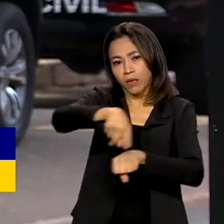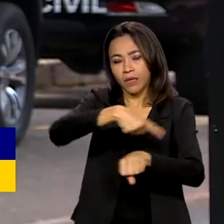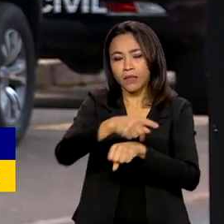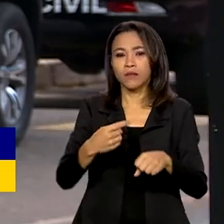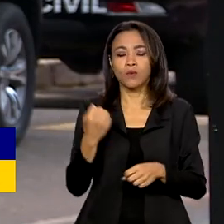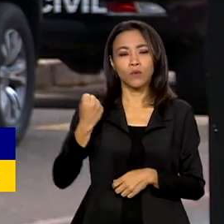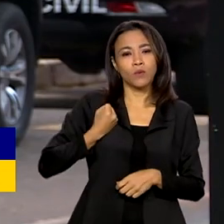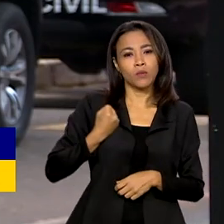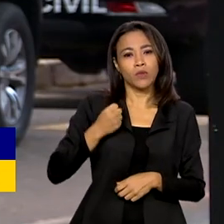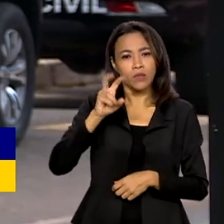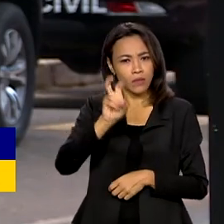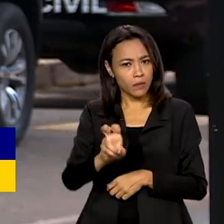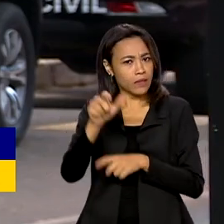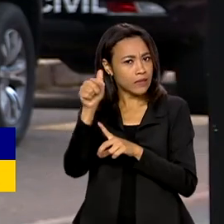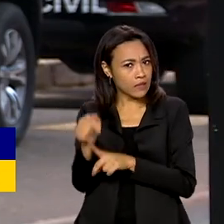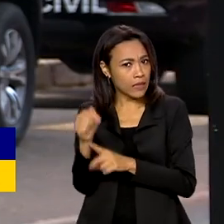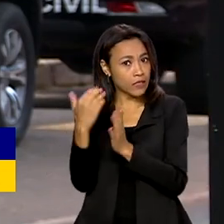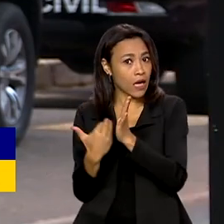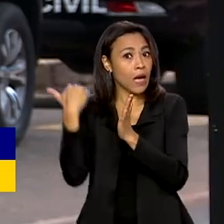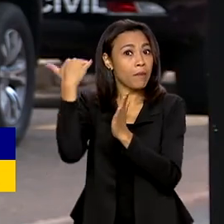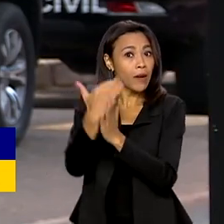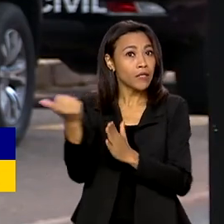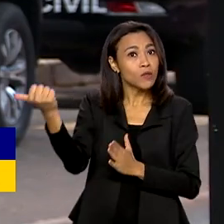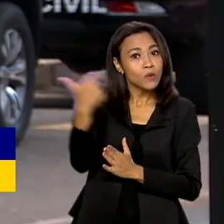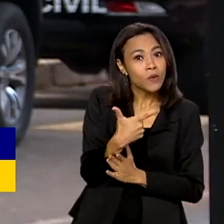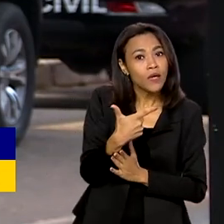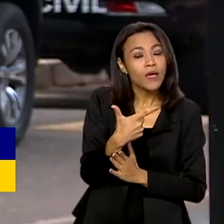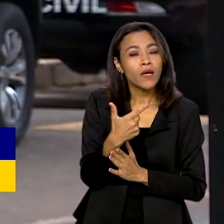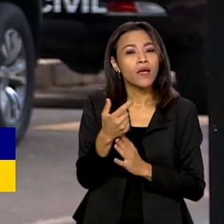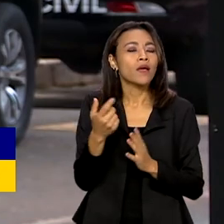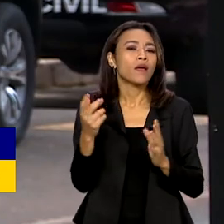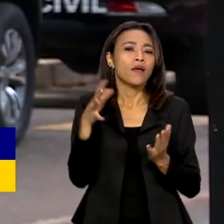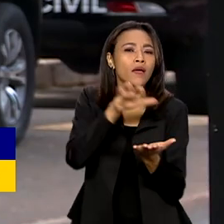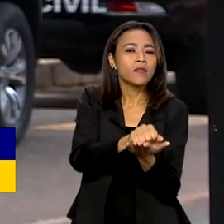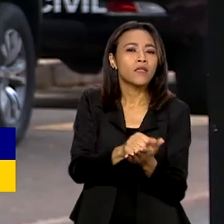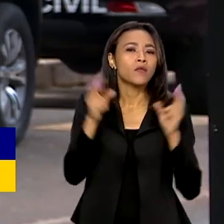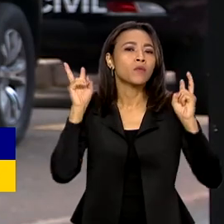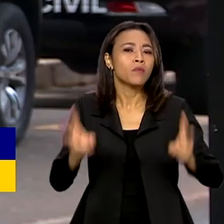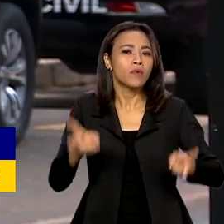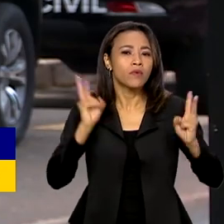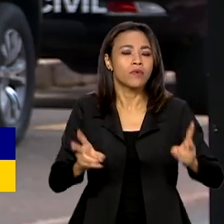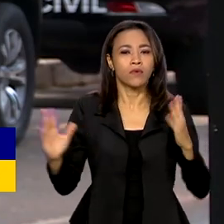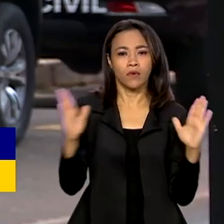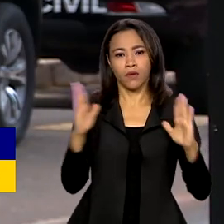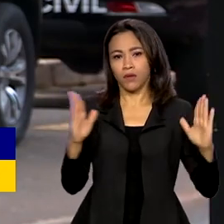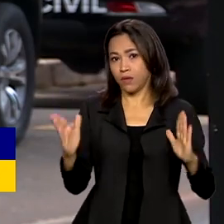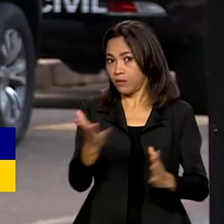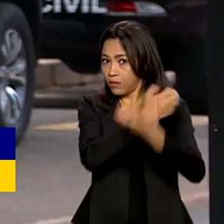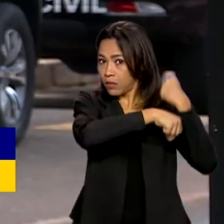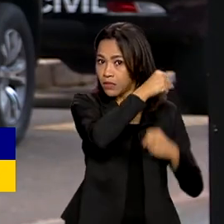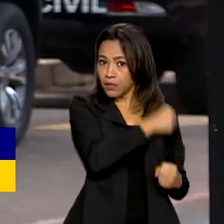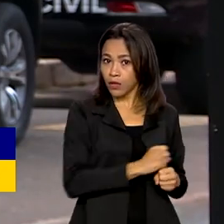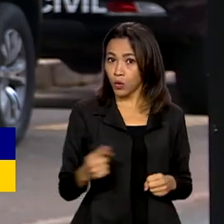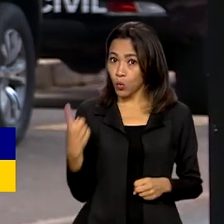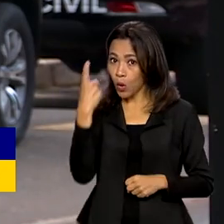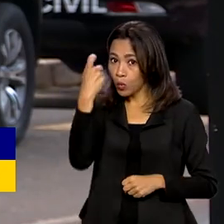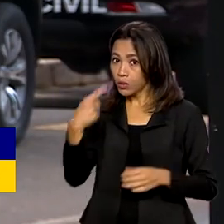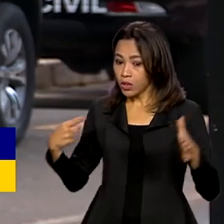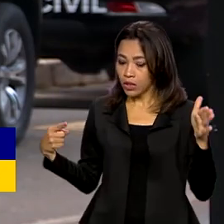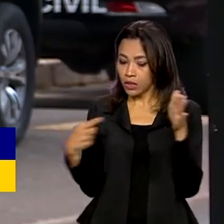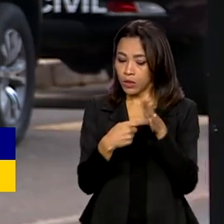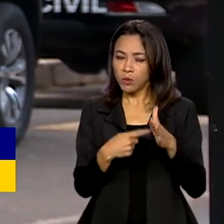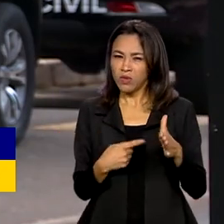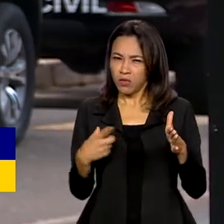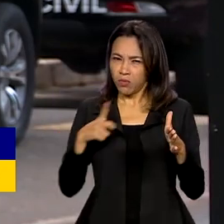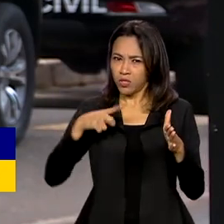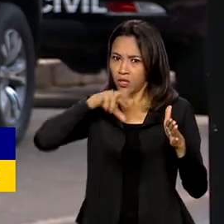57% maior que o registrado no mesmo período do ano passado como em uma única denúncia pode haver